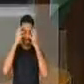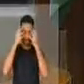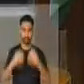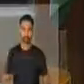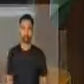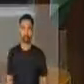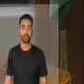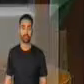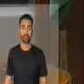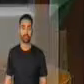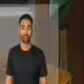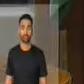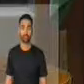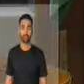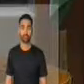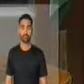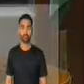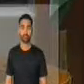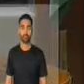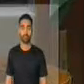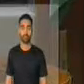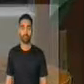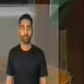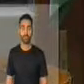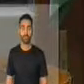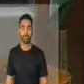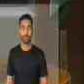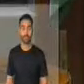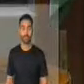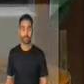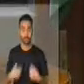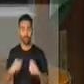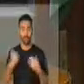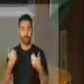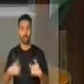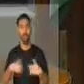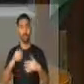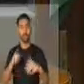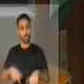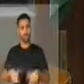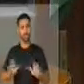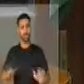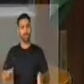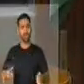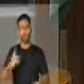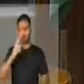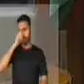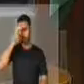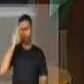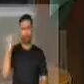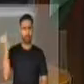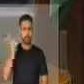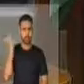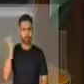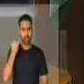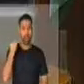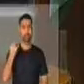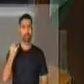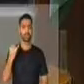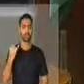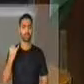isso porque nós, nesta casa, temos tomado iniciativas importantes. E queria